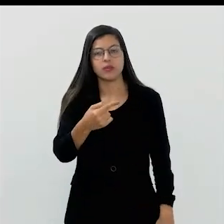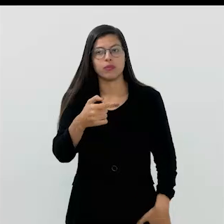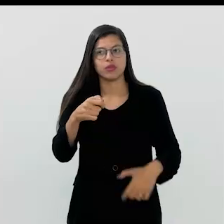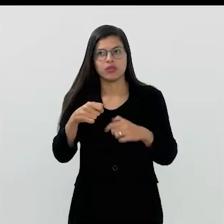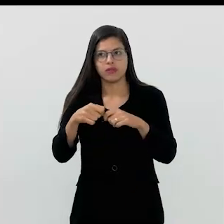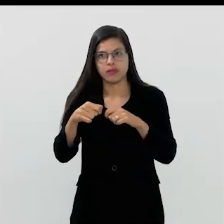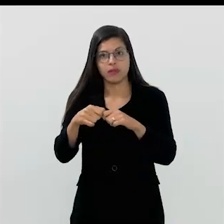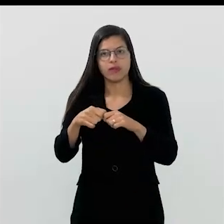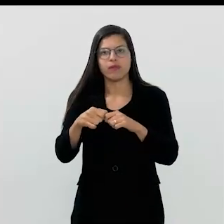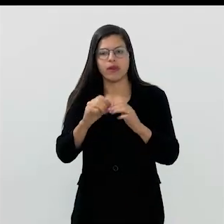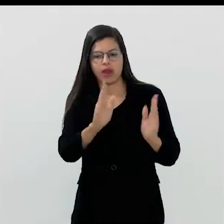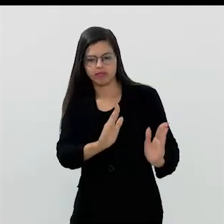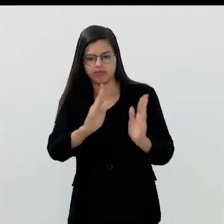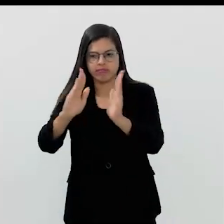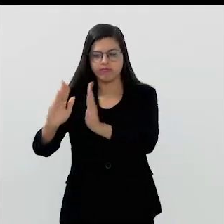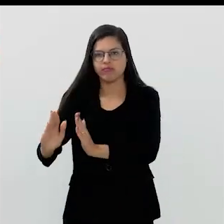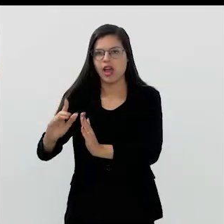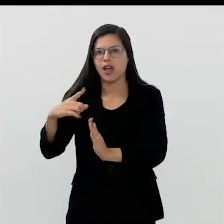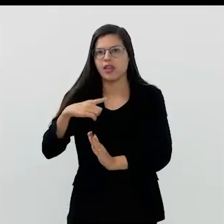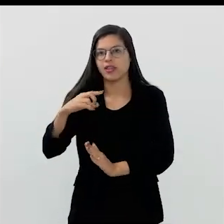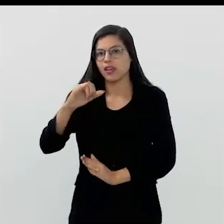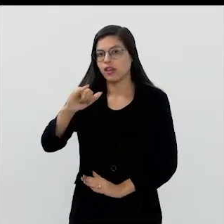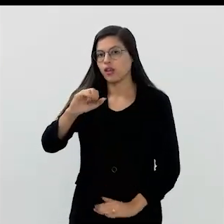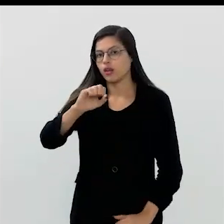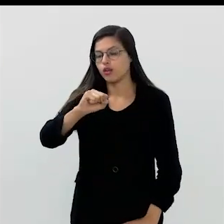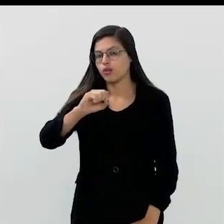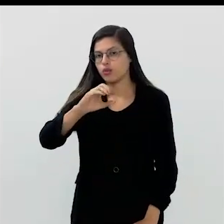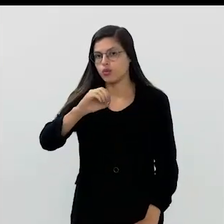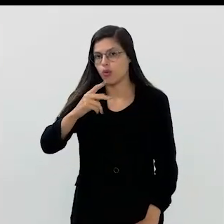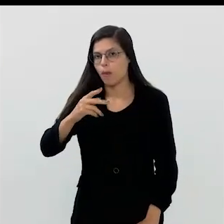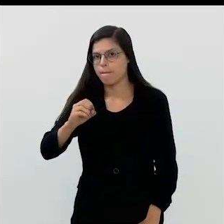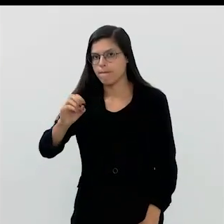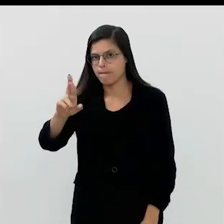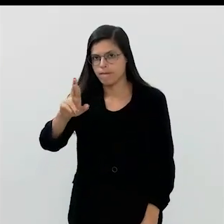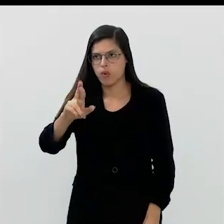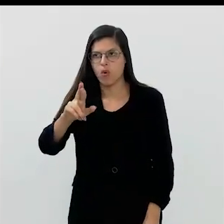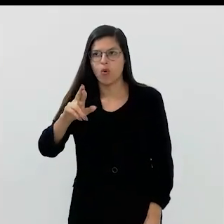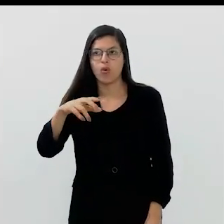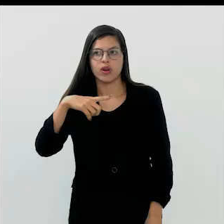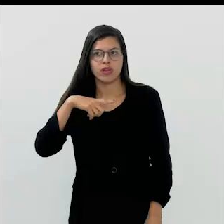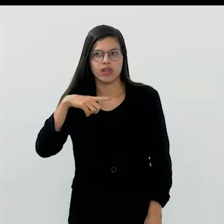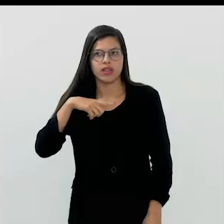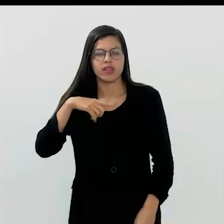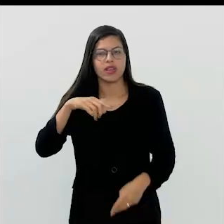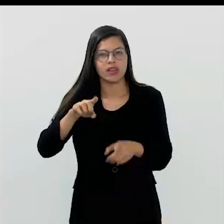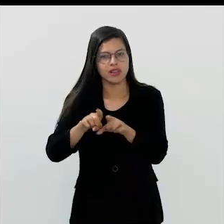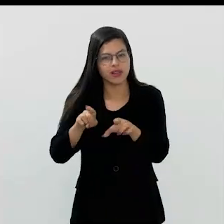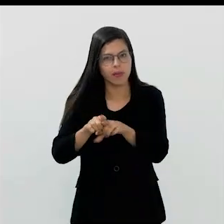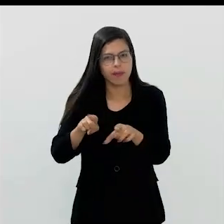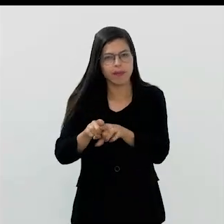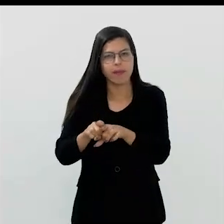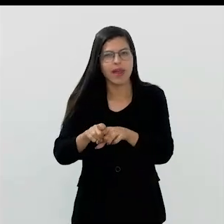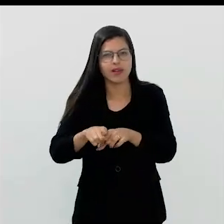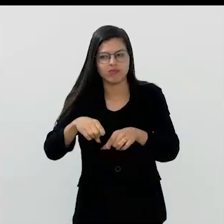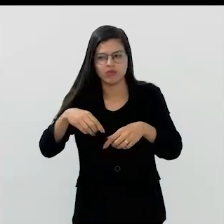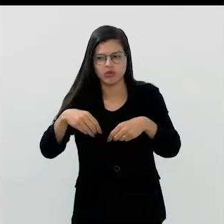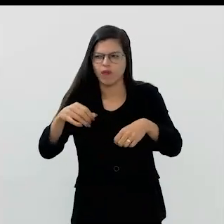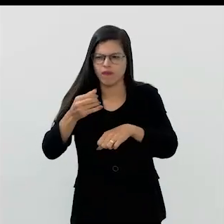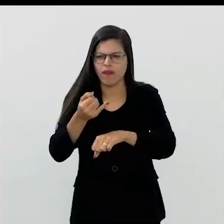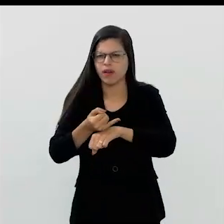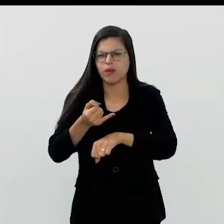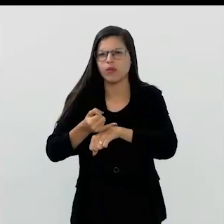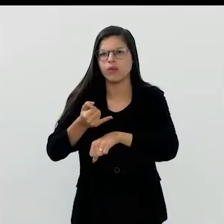é feita essa parte, aí é dividida a parte de isopor e a parte para ferro, né? A parte de ferro é ampliada no chão, nas quadrículas,